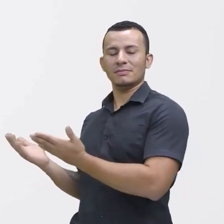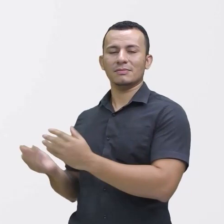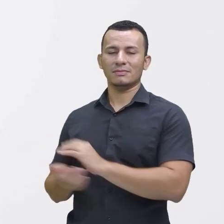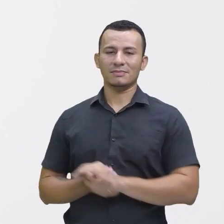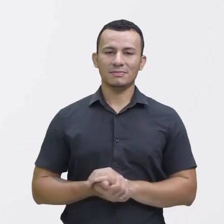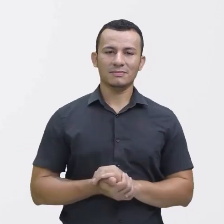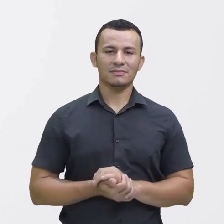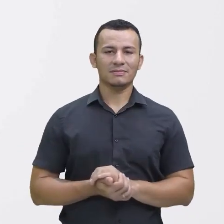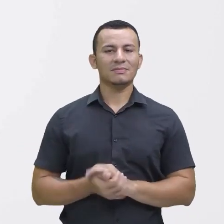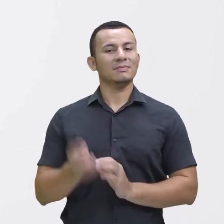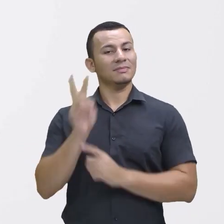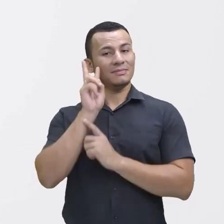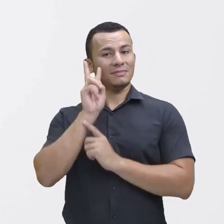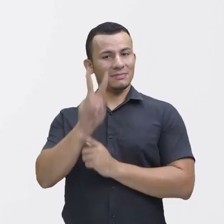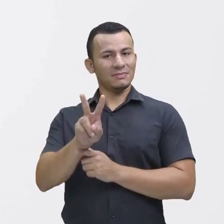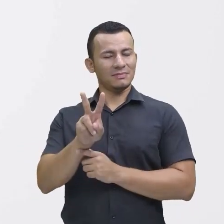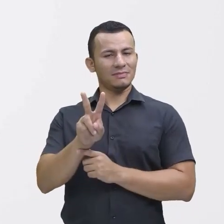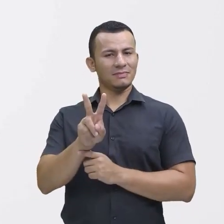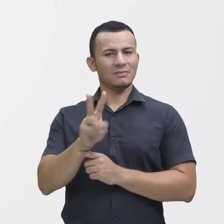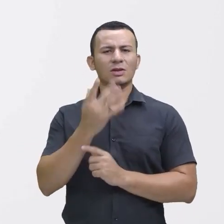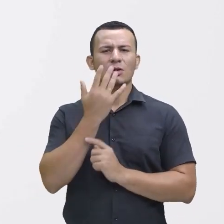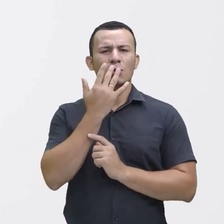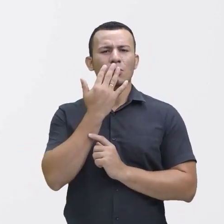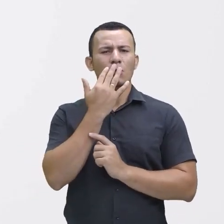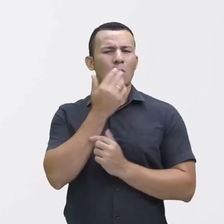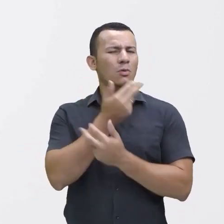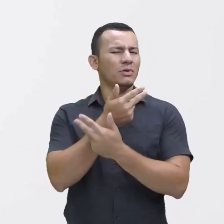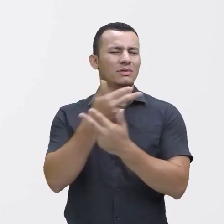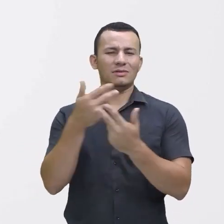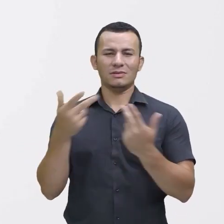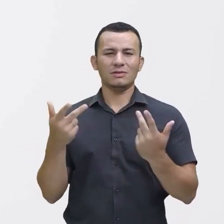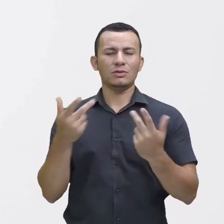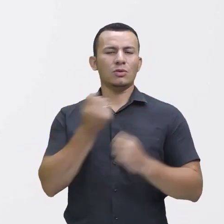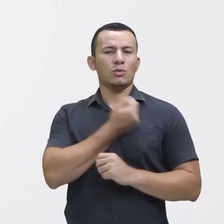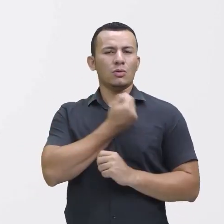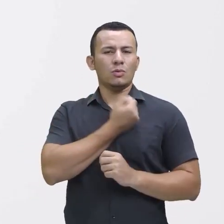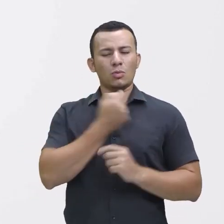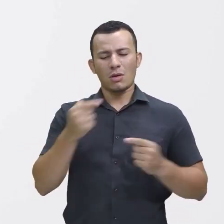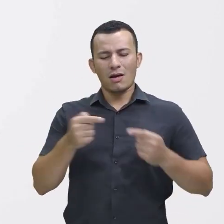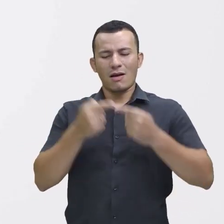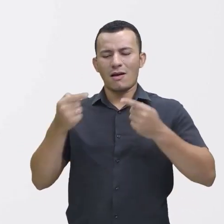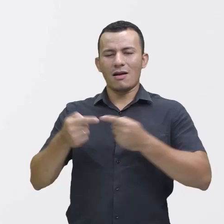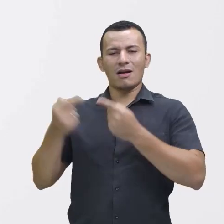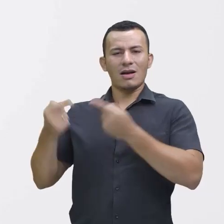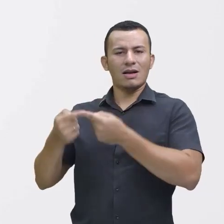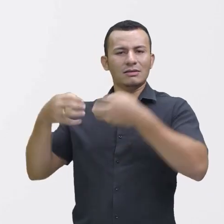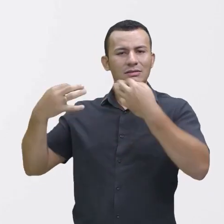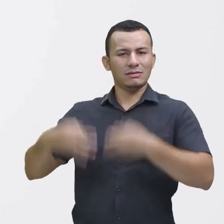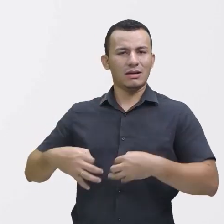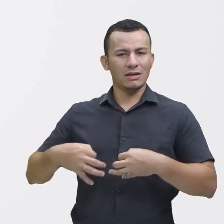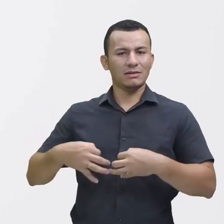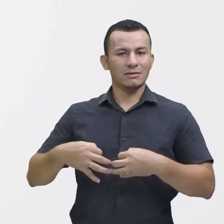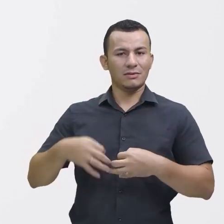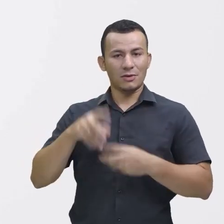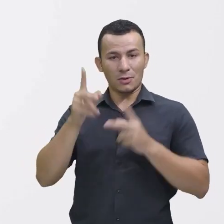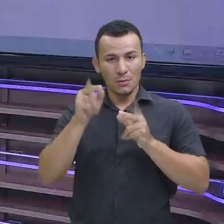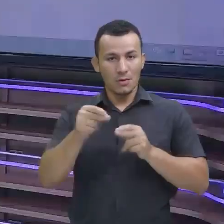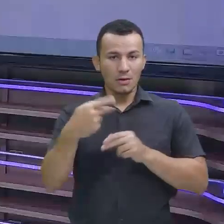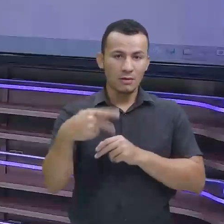Olha como ficou. Cores, resultado parecido. Assim ficou o seu.